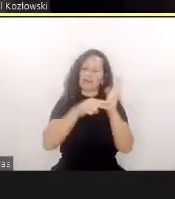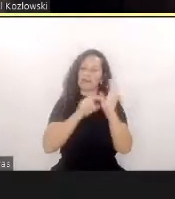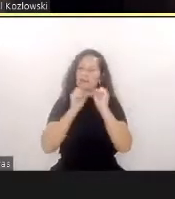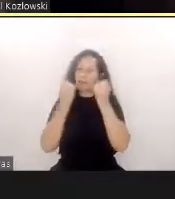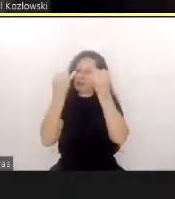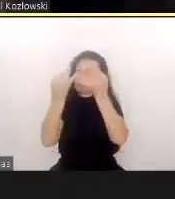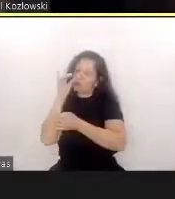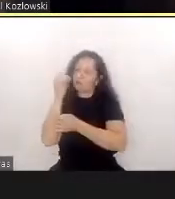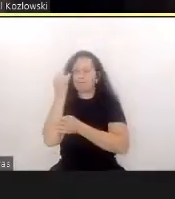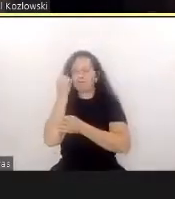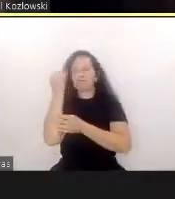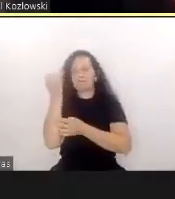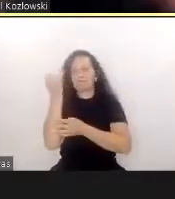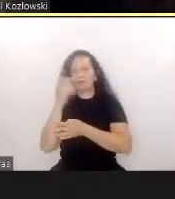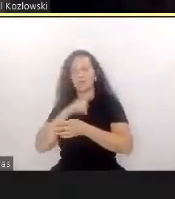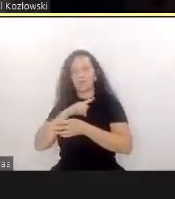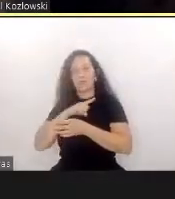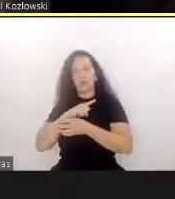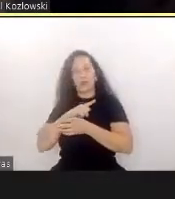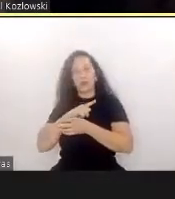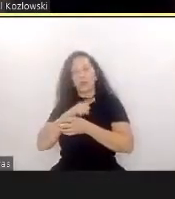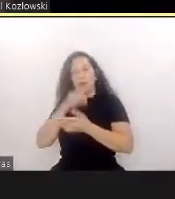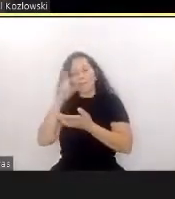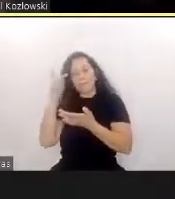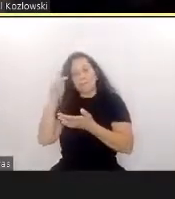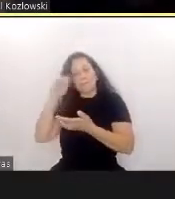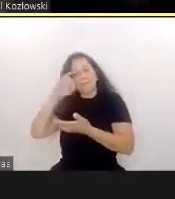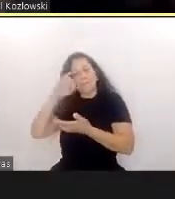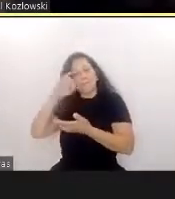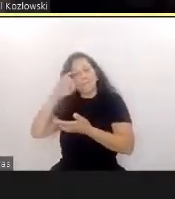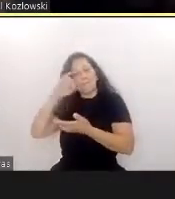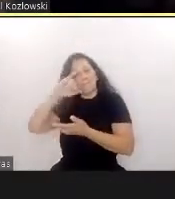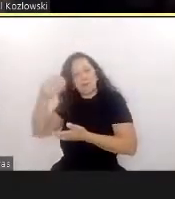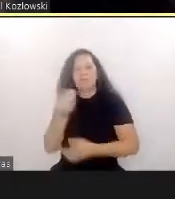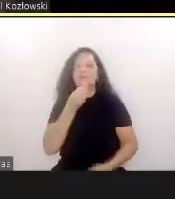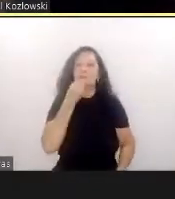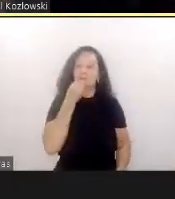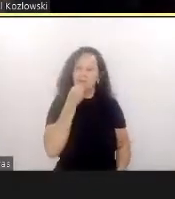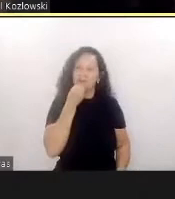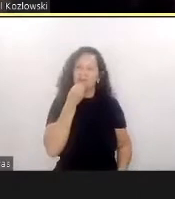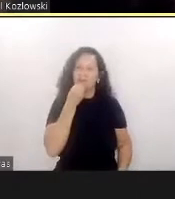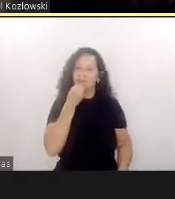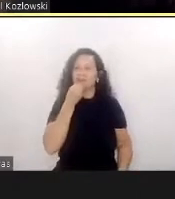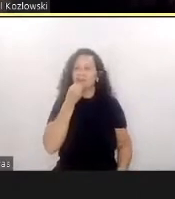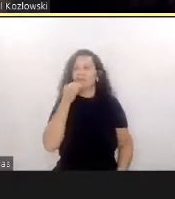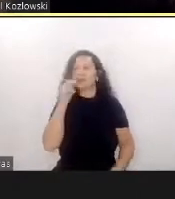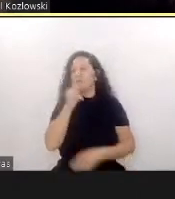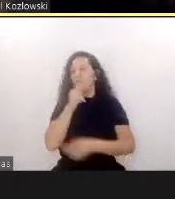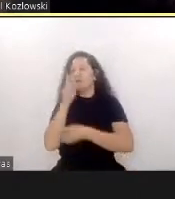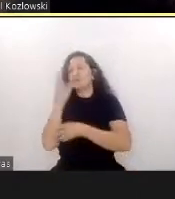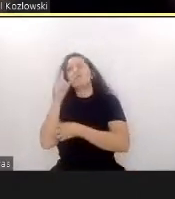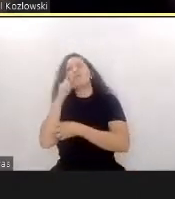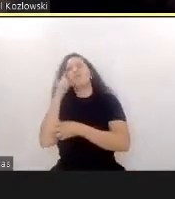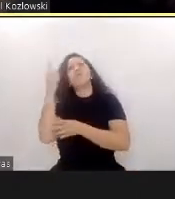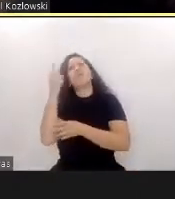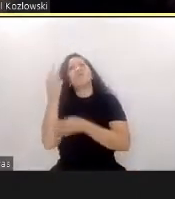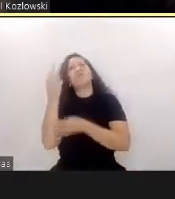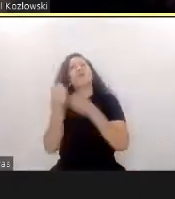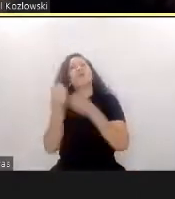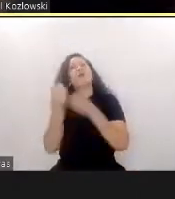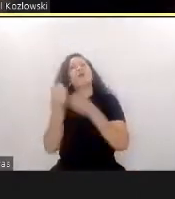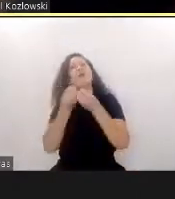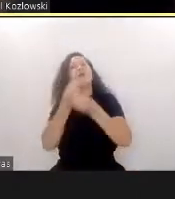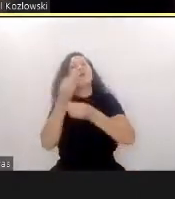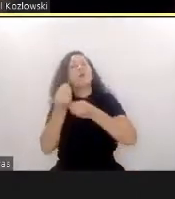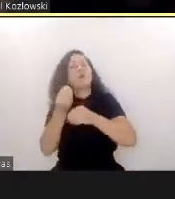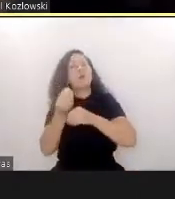bonde andando. Não, brincadeira. Mas o Hashem já vinha pensando em como a disciplina da arquitetura tem confrontado a escala e